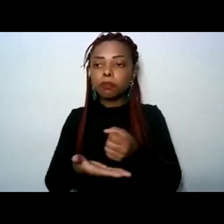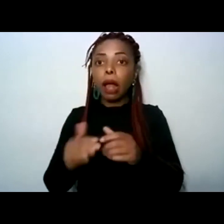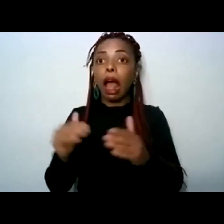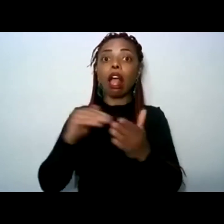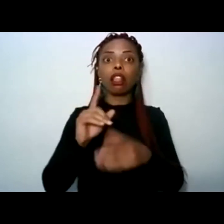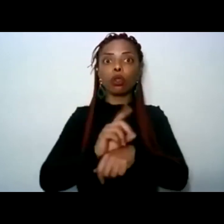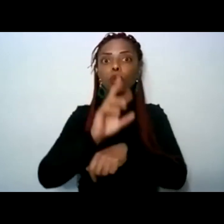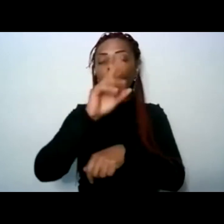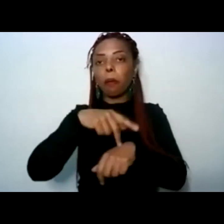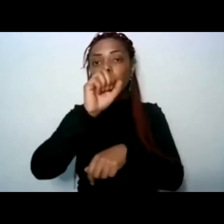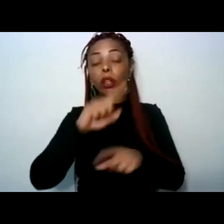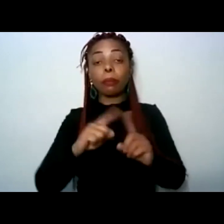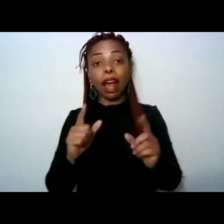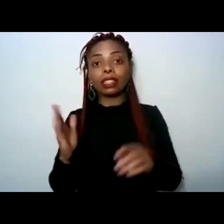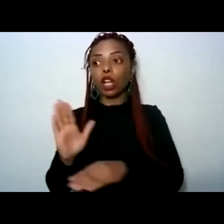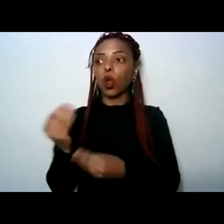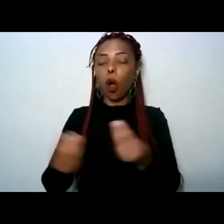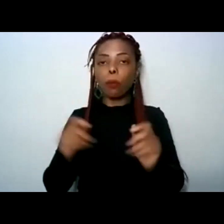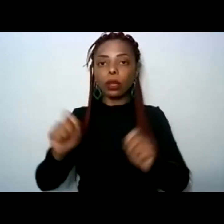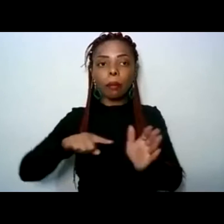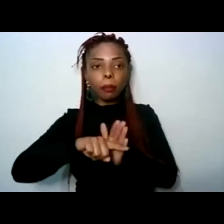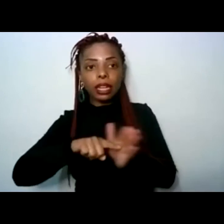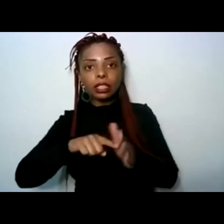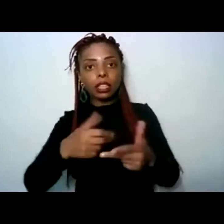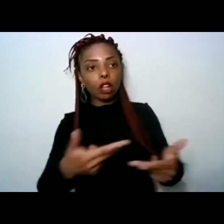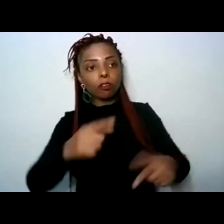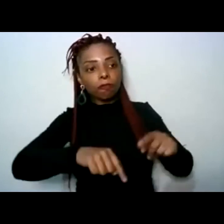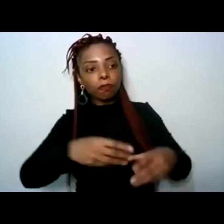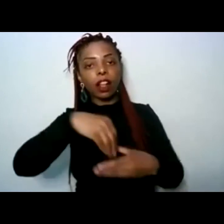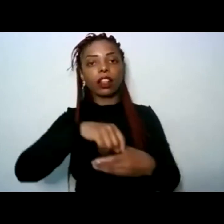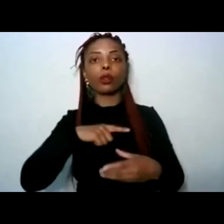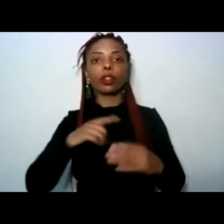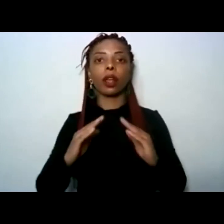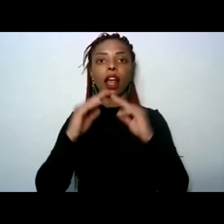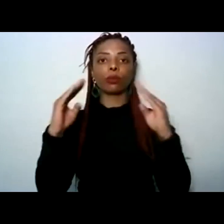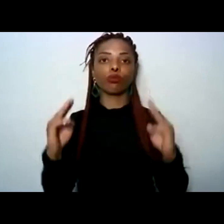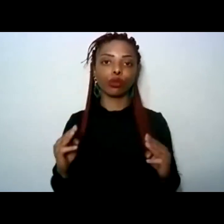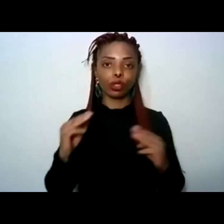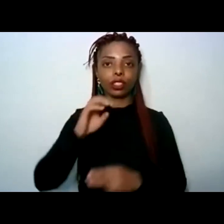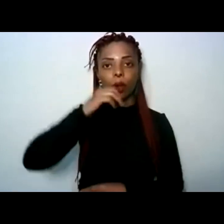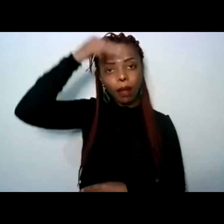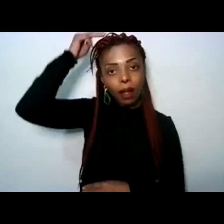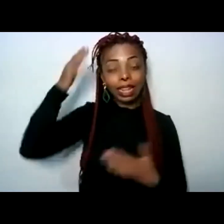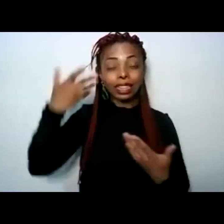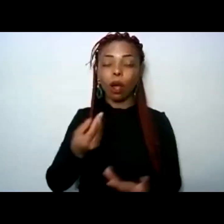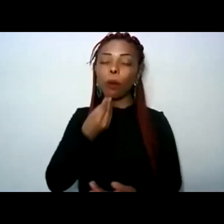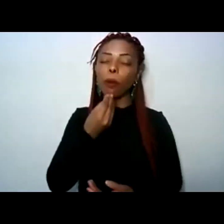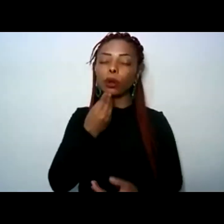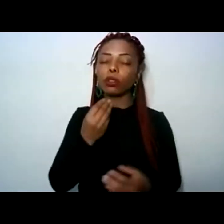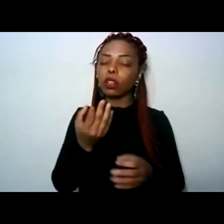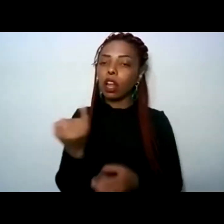para desenvolverem pesquisas junto ao acervo da Casa Museu Emma Klabin. Então tem sido uma oportunidade muito importante para a realização,